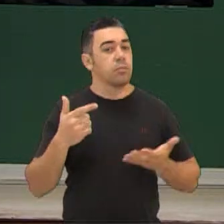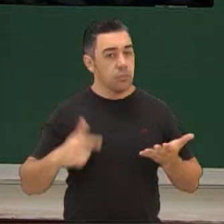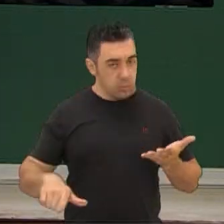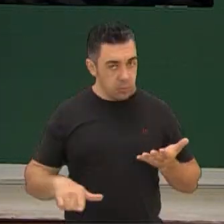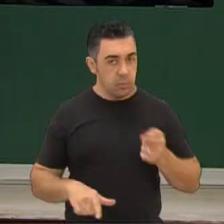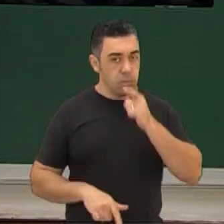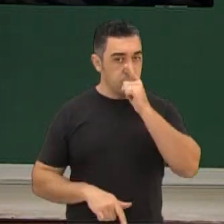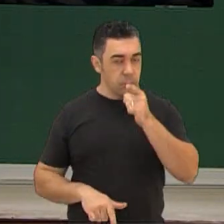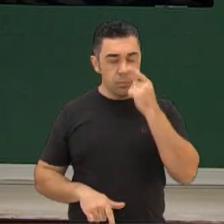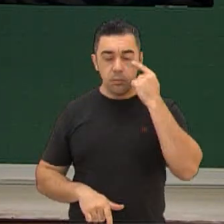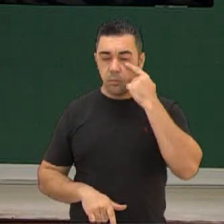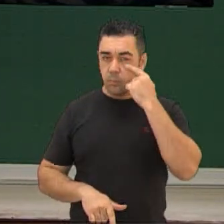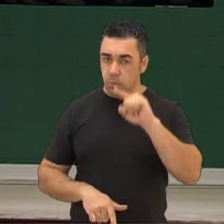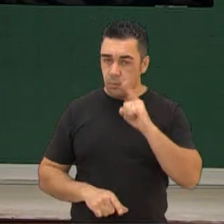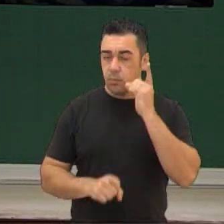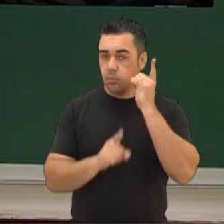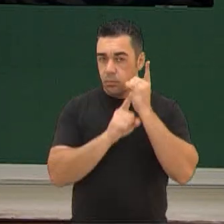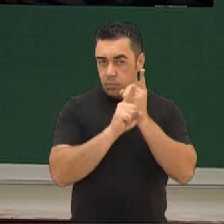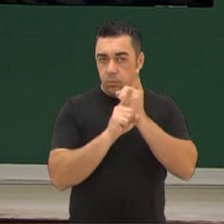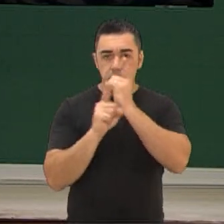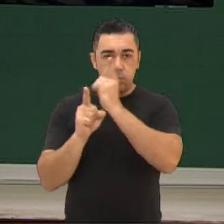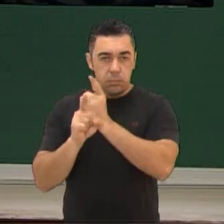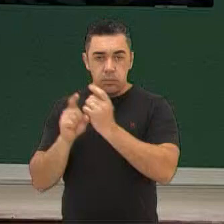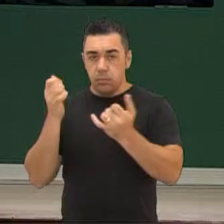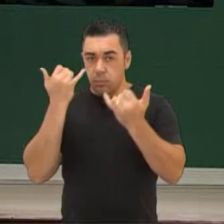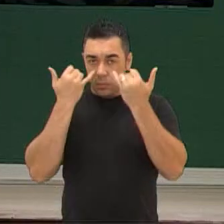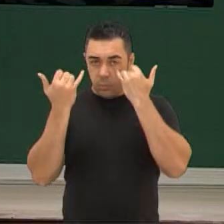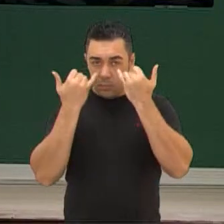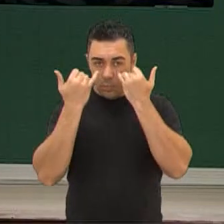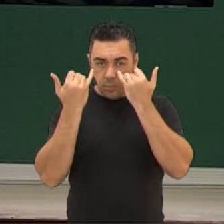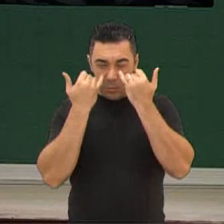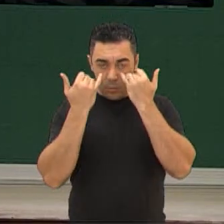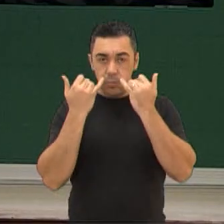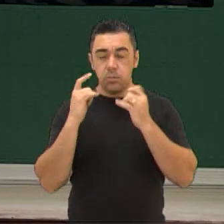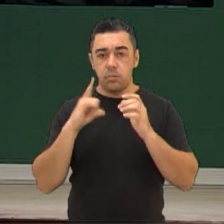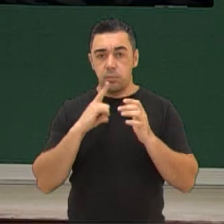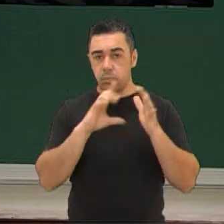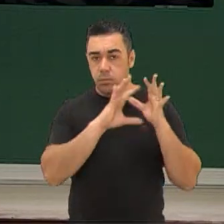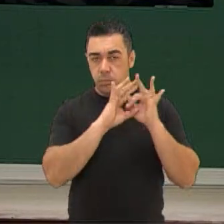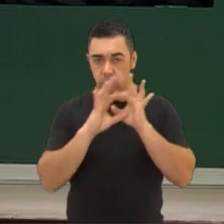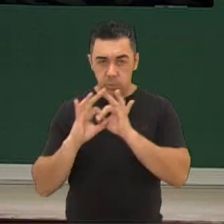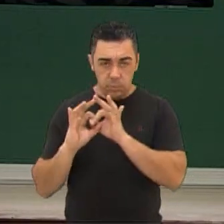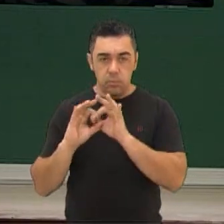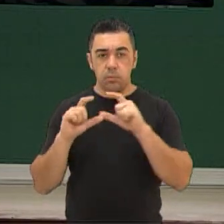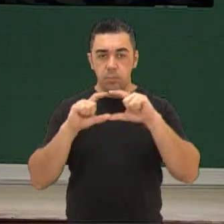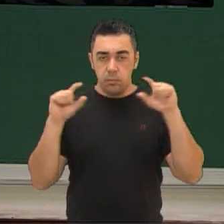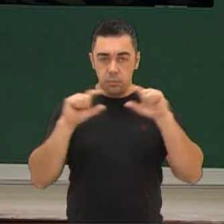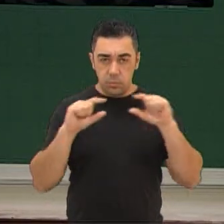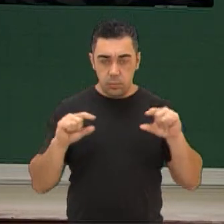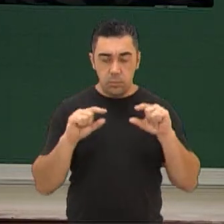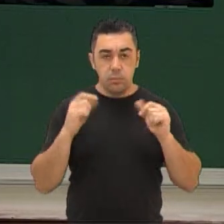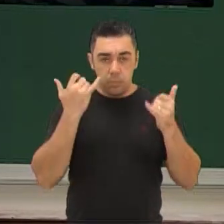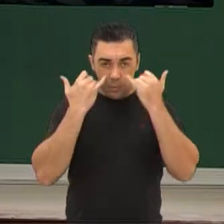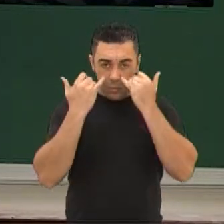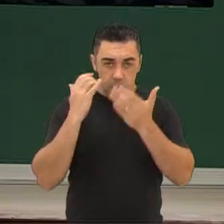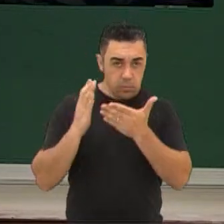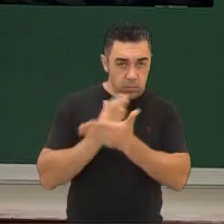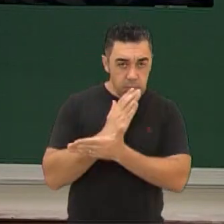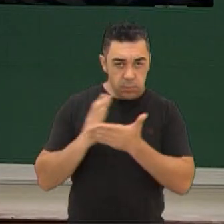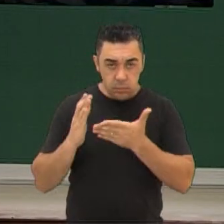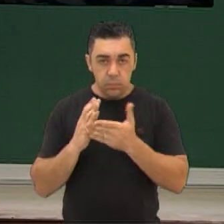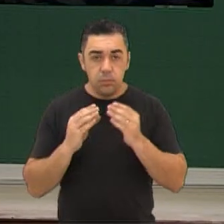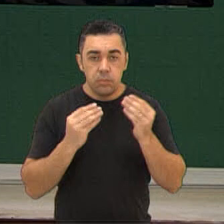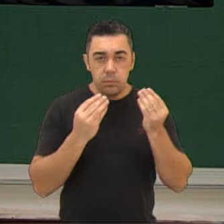Novamente, vocês vão identificar as informações relevantes no contexto e essas informações vocês vão separar